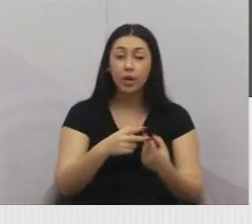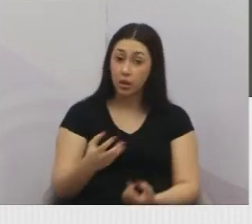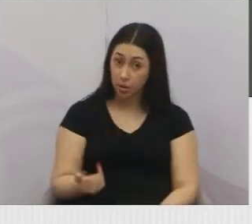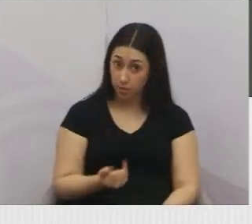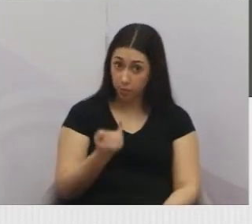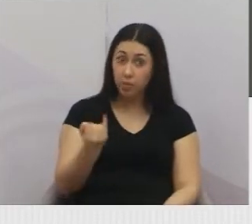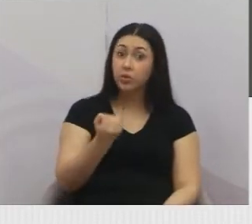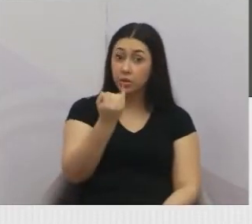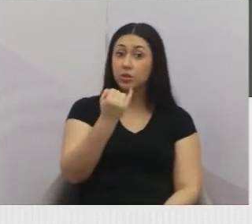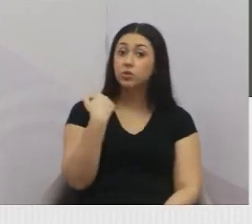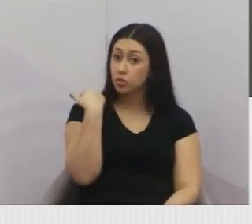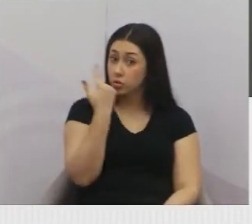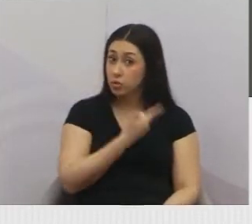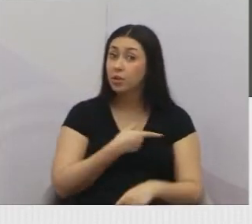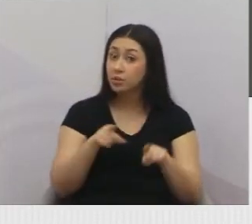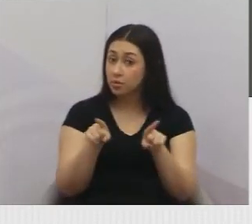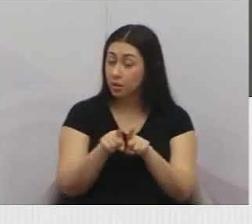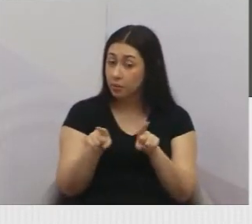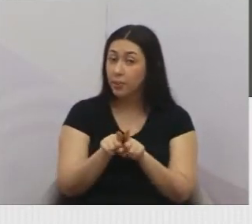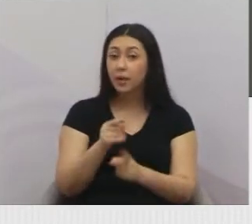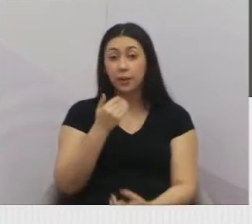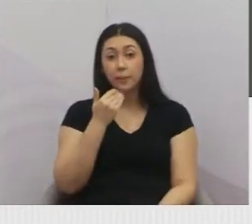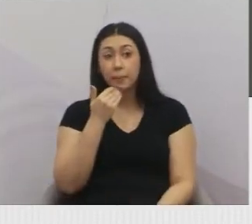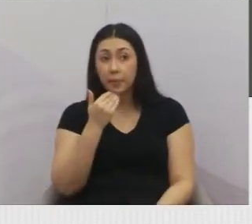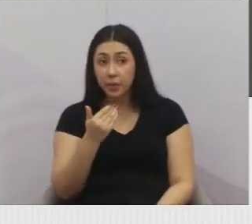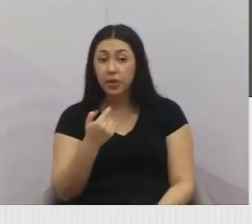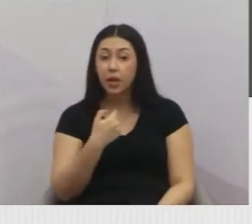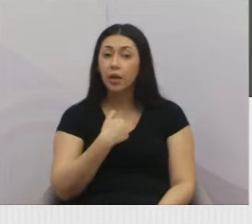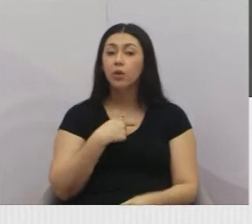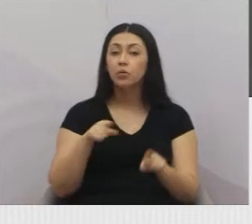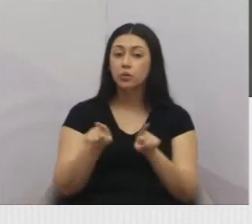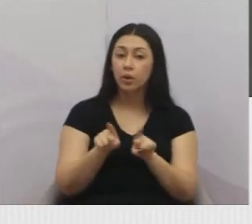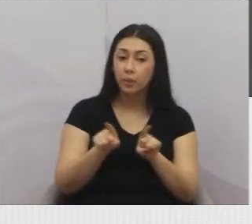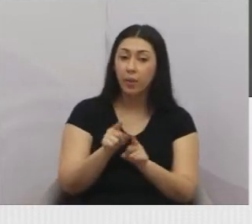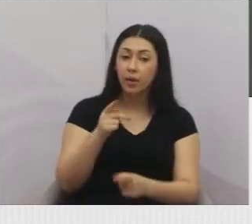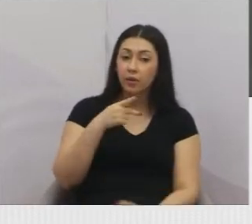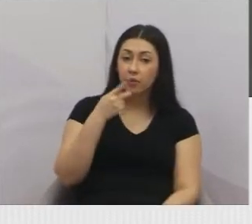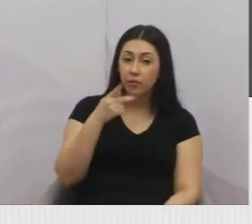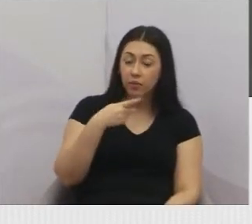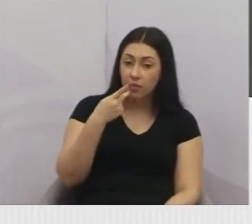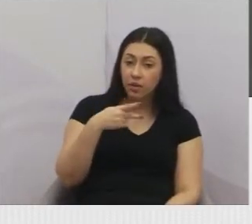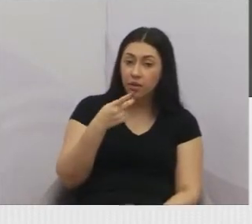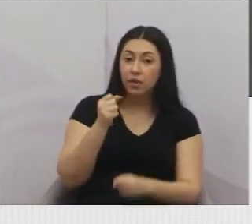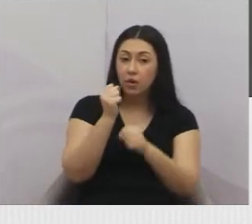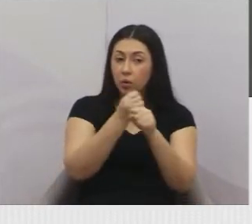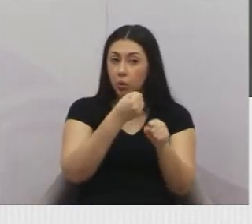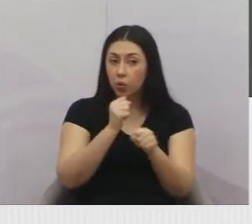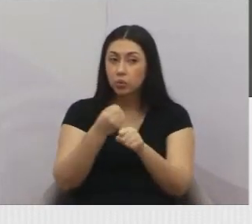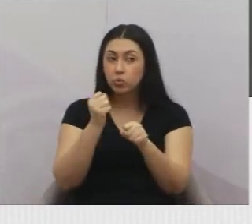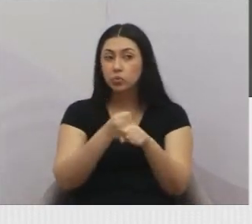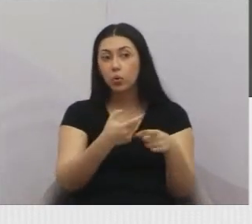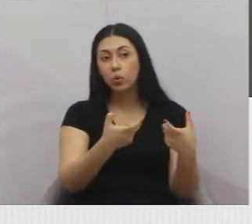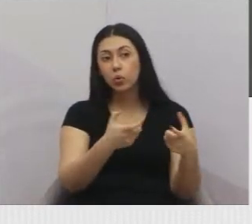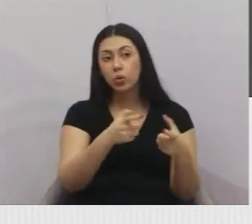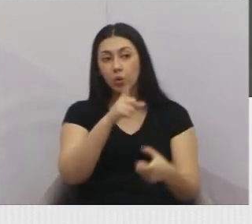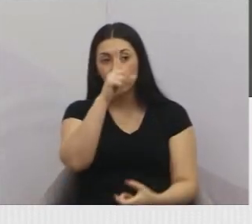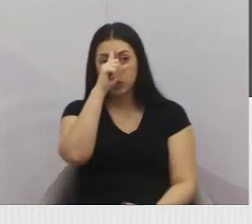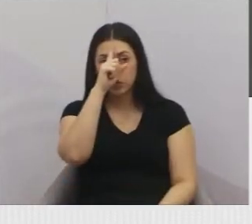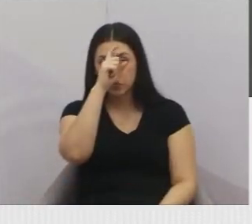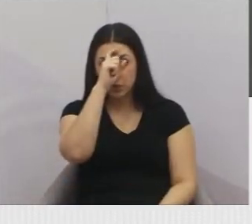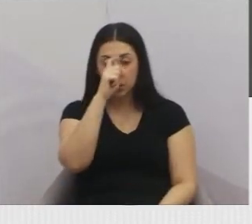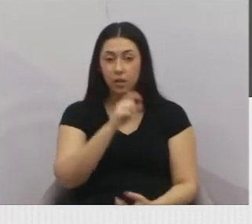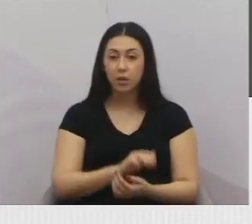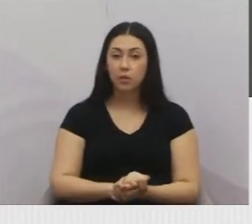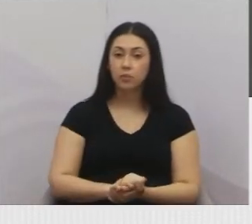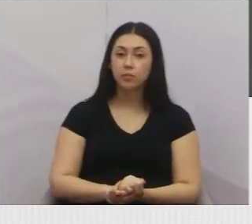reformar, isso é importantíssimo. Nós pedimos aqui, inclusive até falei aqui, da construção de uma unidade de saúde na